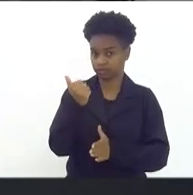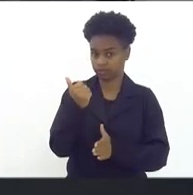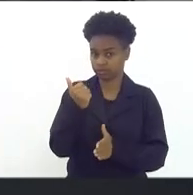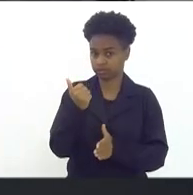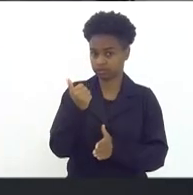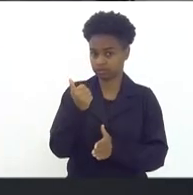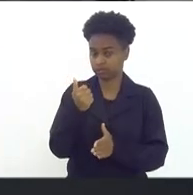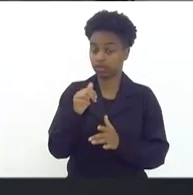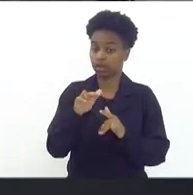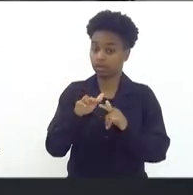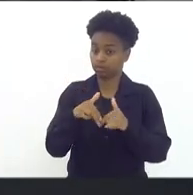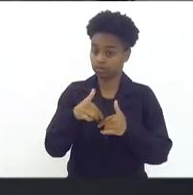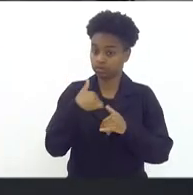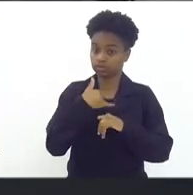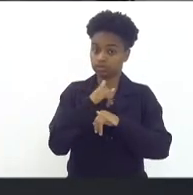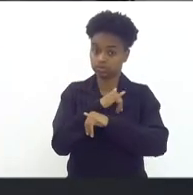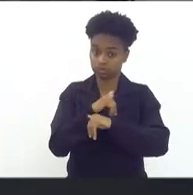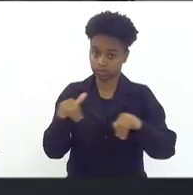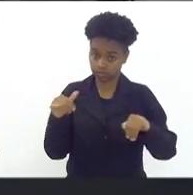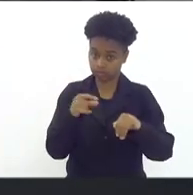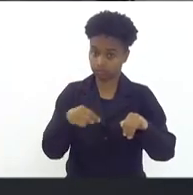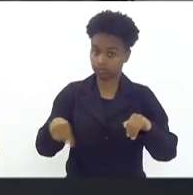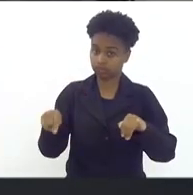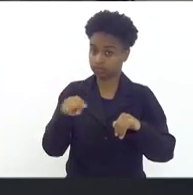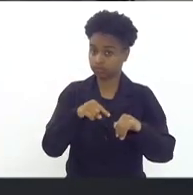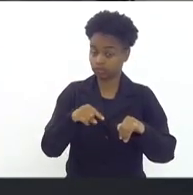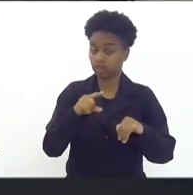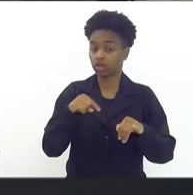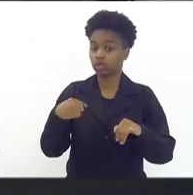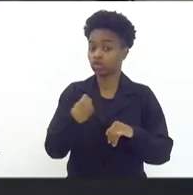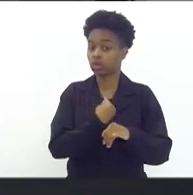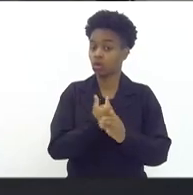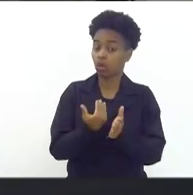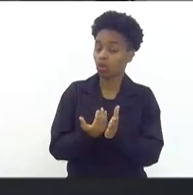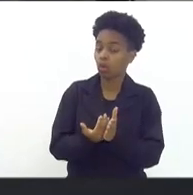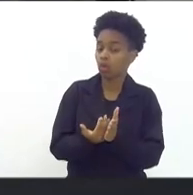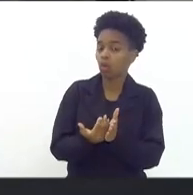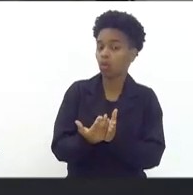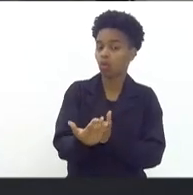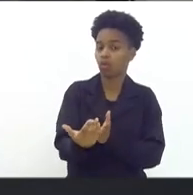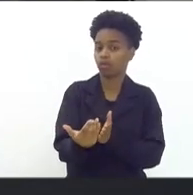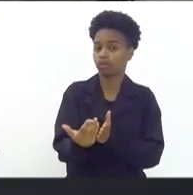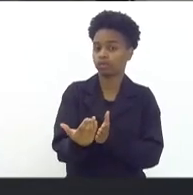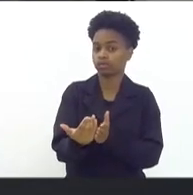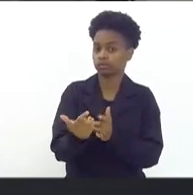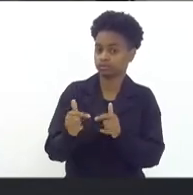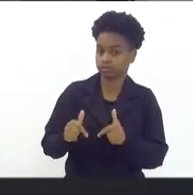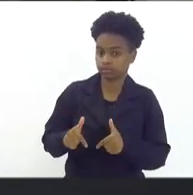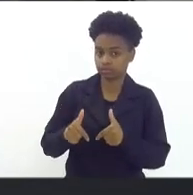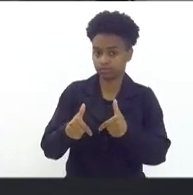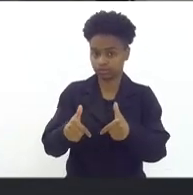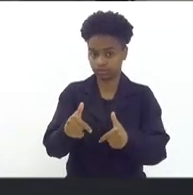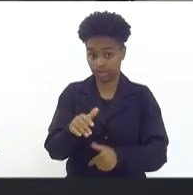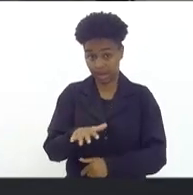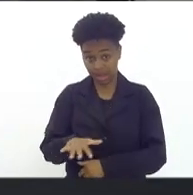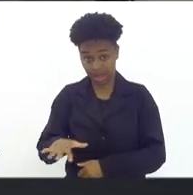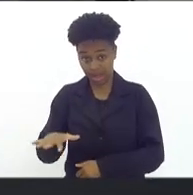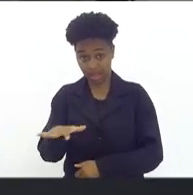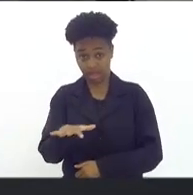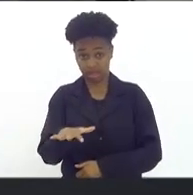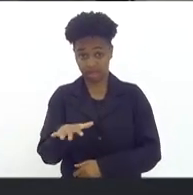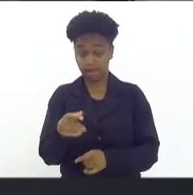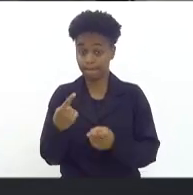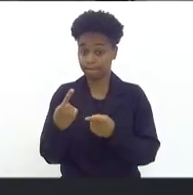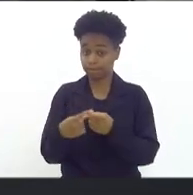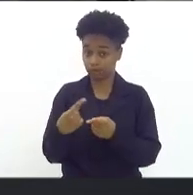eu reitera vossas excelências a gente só começou a atuar nesse segmento porque